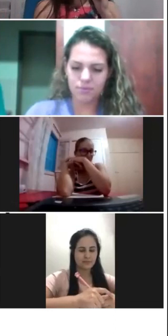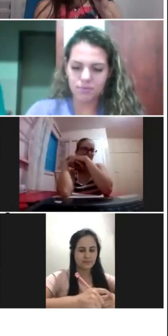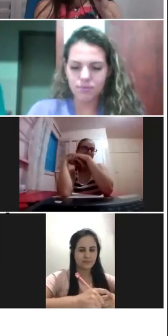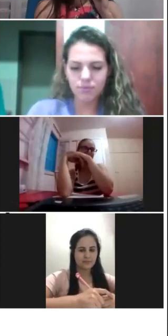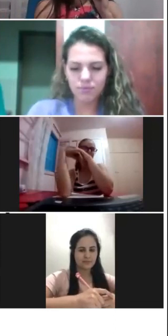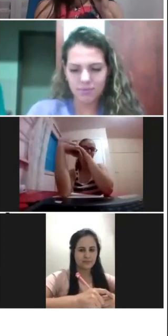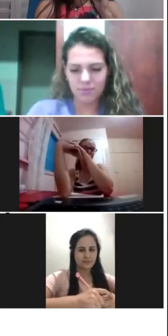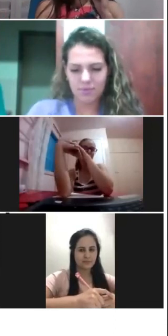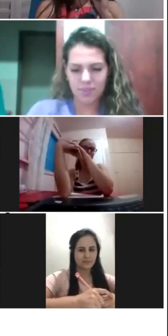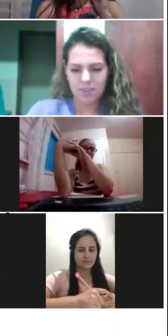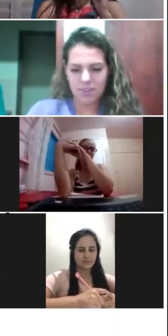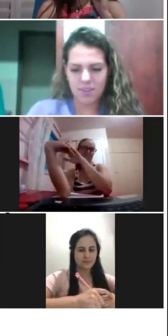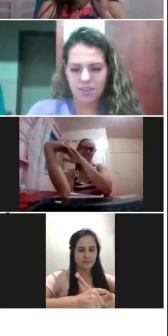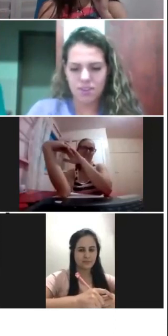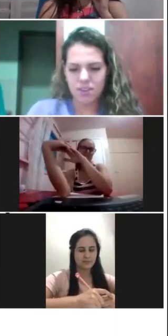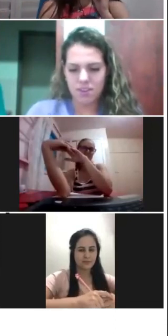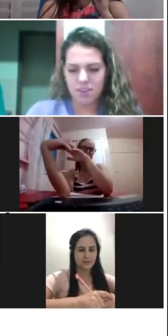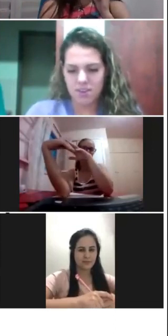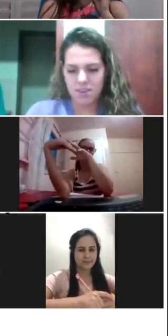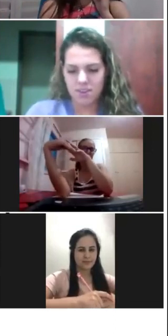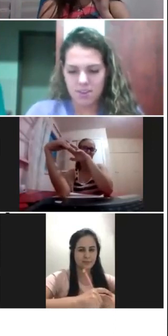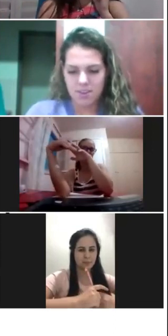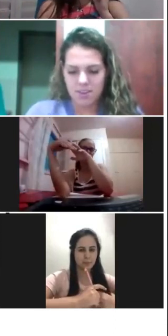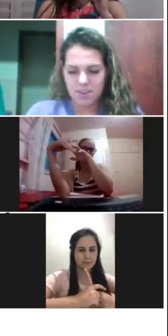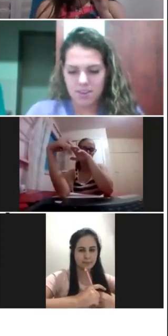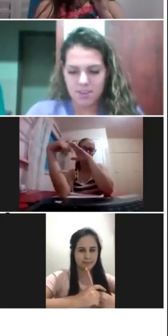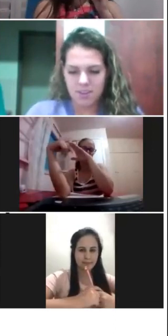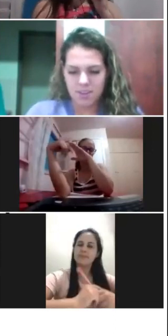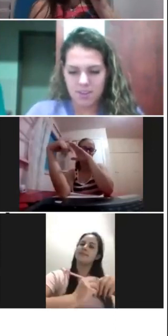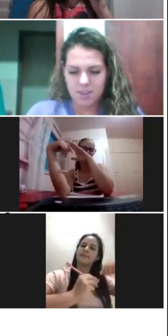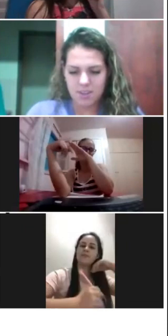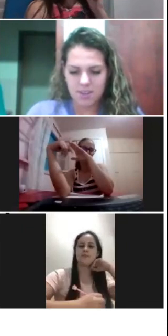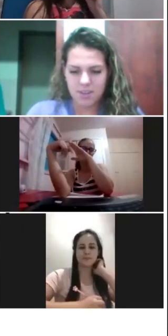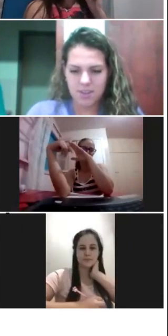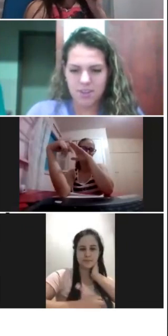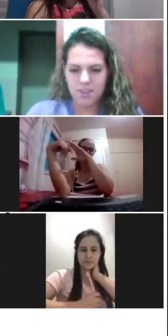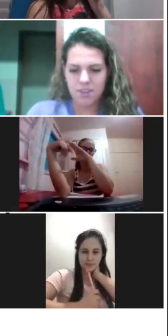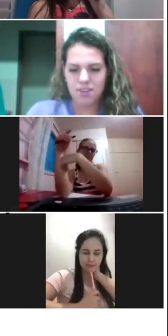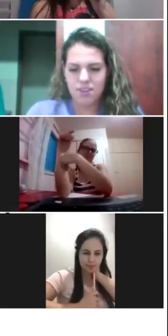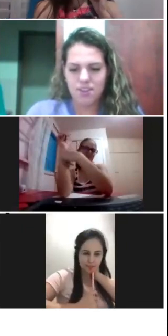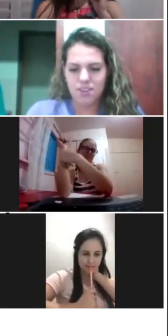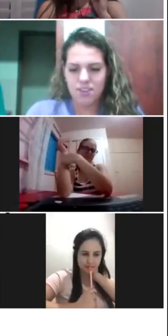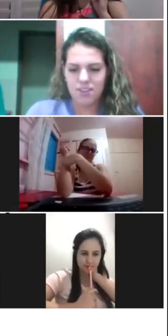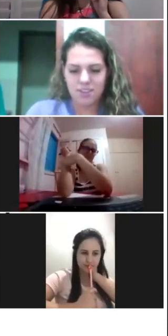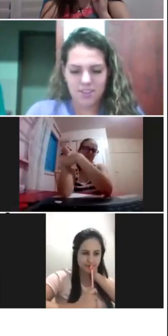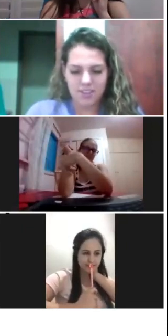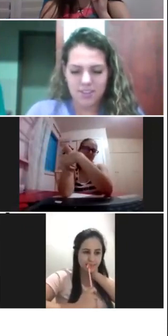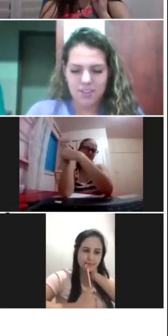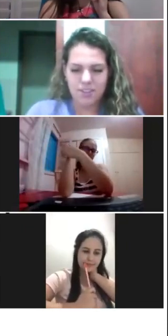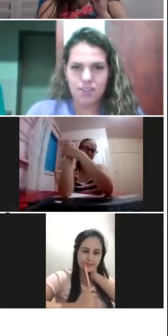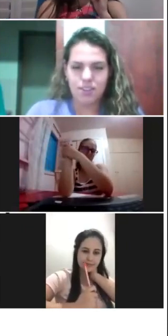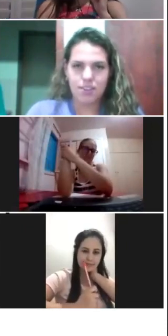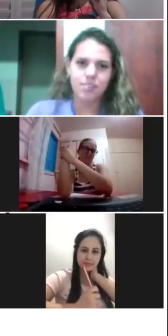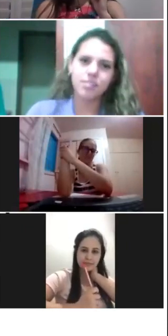É, seria bom se explicasse, né? Tá. Então, para que ocorra a replicação do